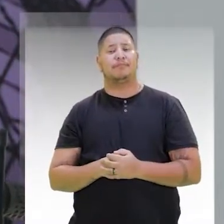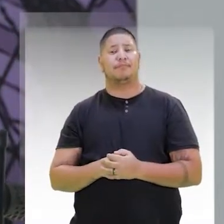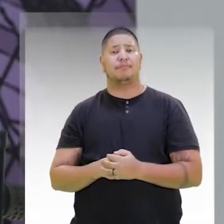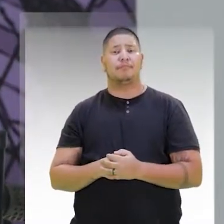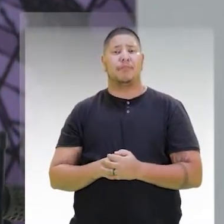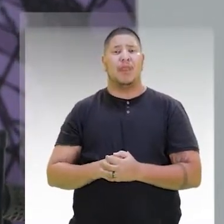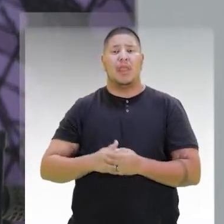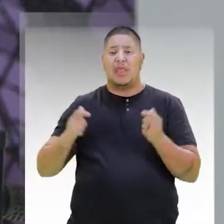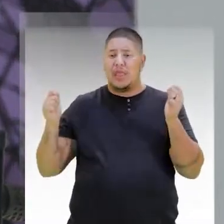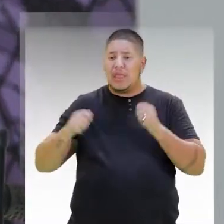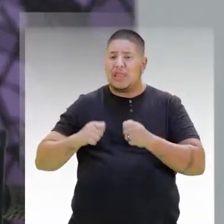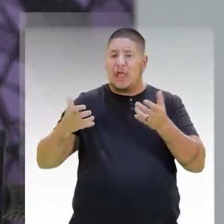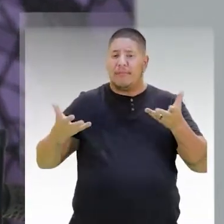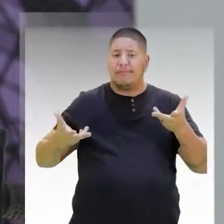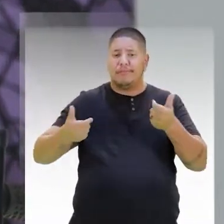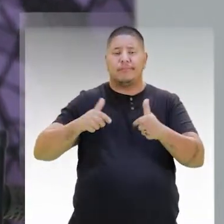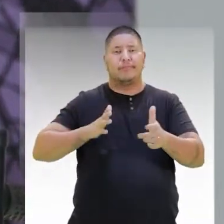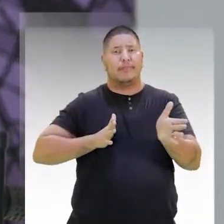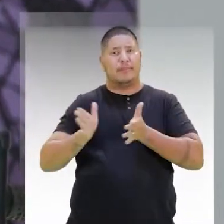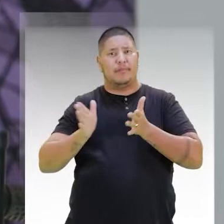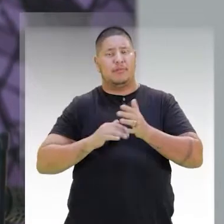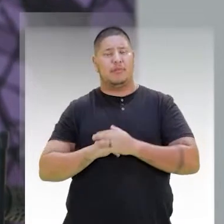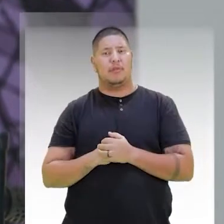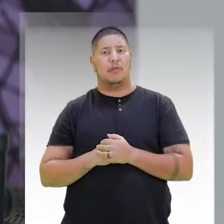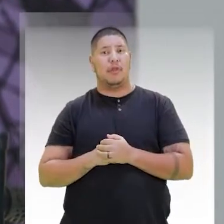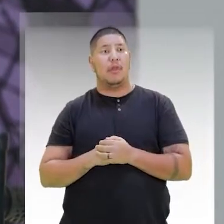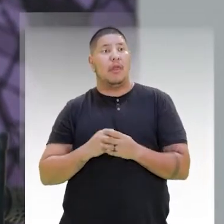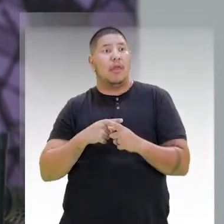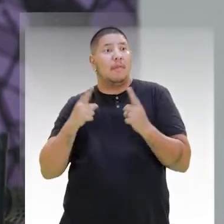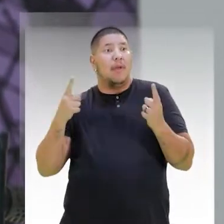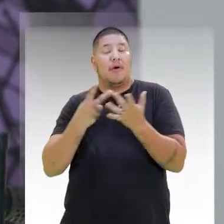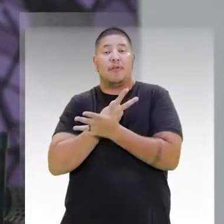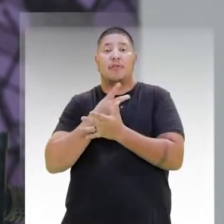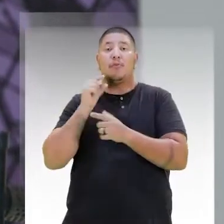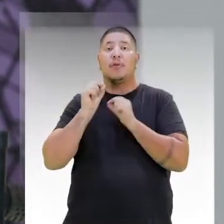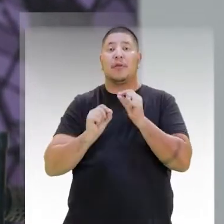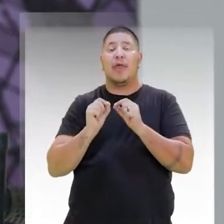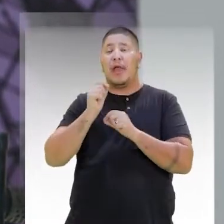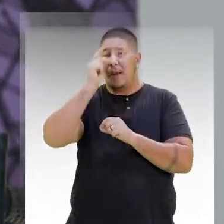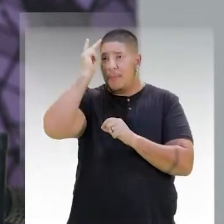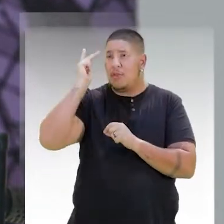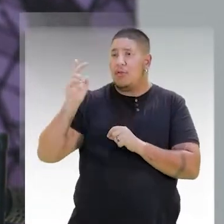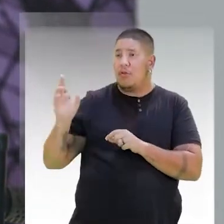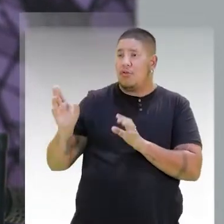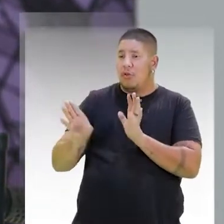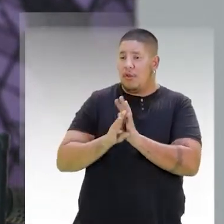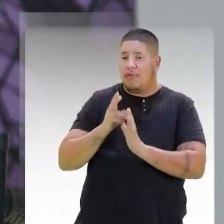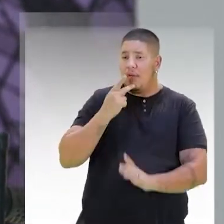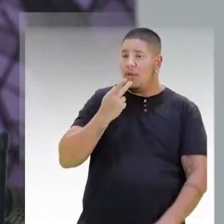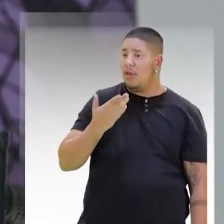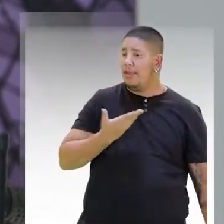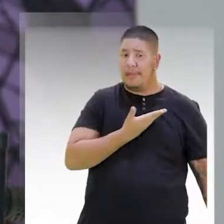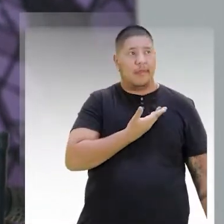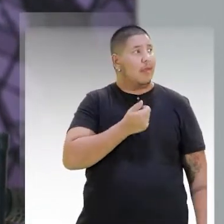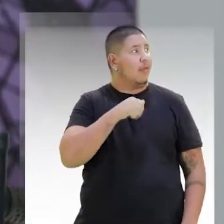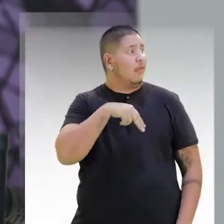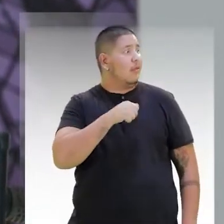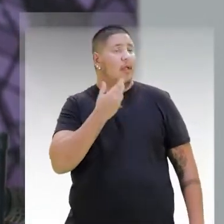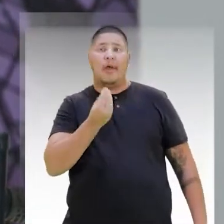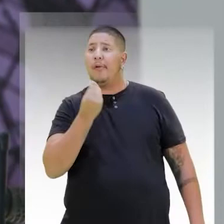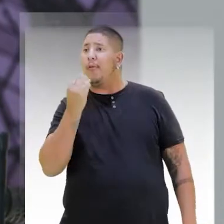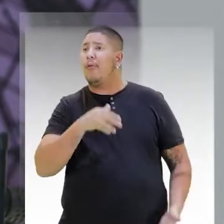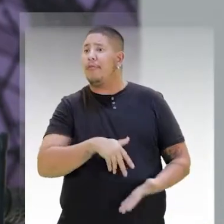prover a acessibilidade. Porém, era assim, a pessoa chegava, olhava para mim, Ana, e esse elevador